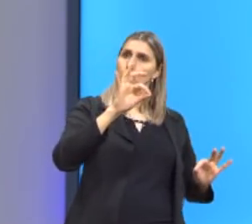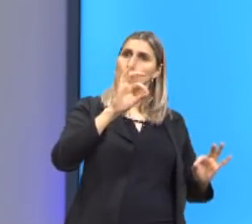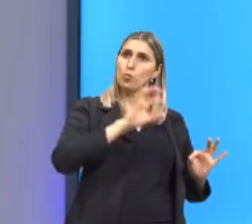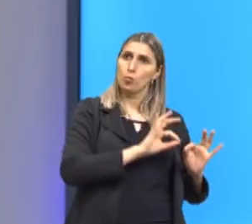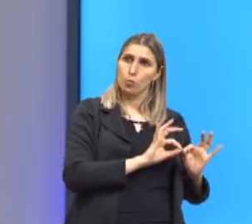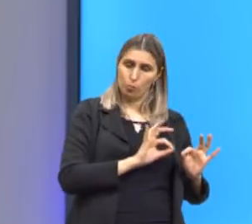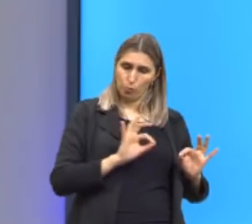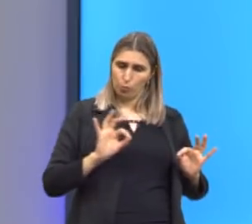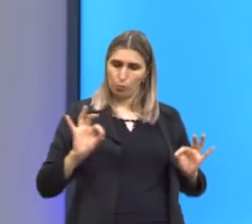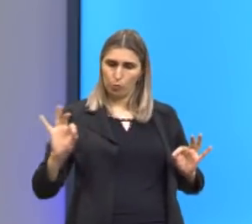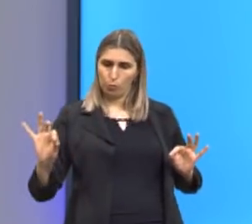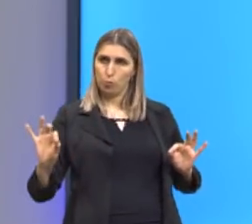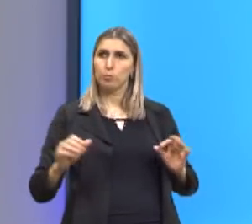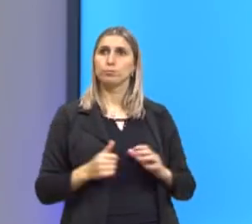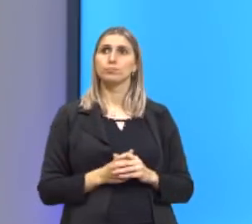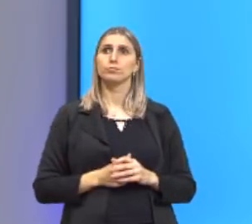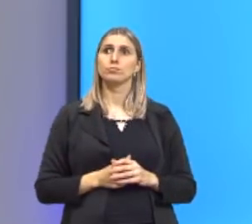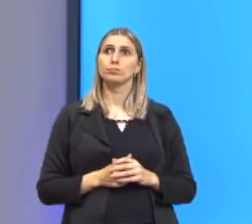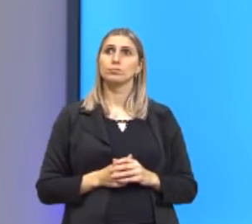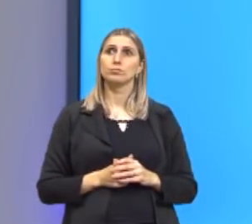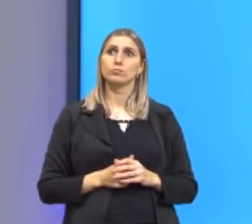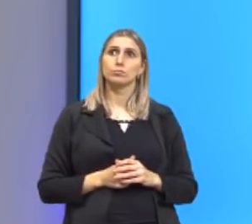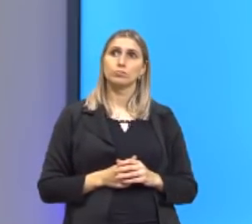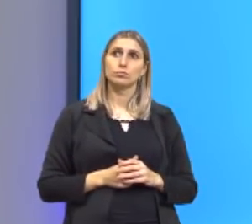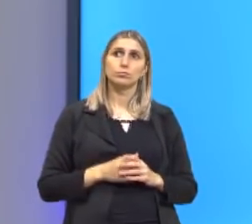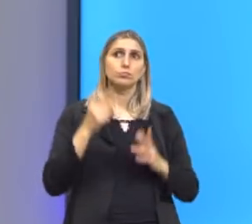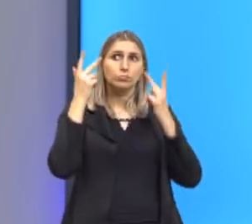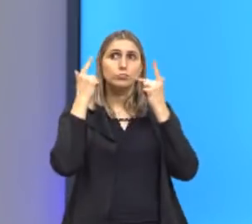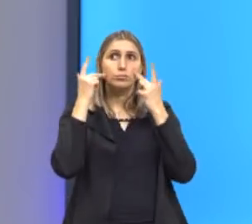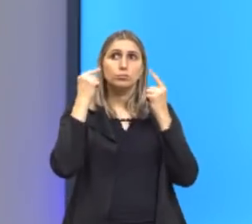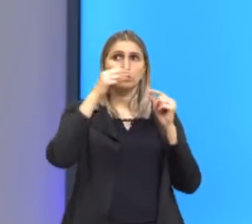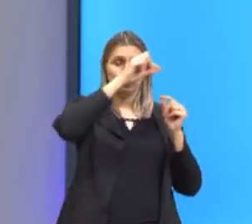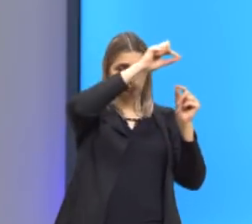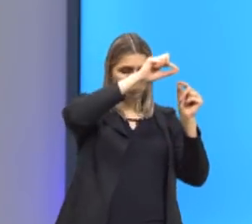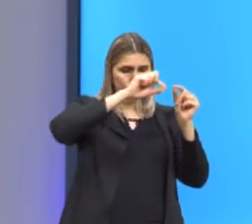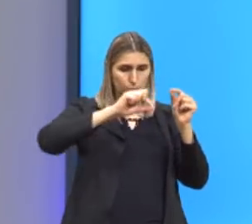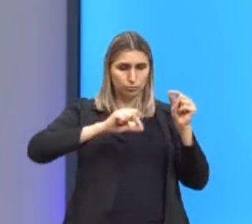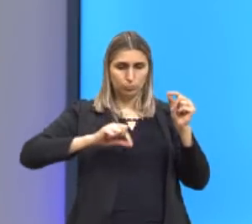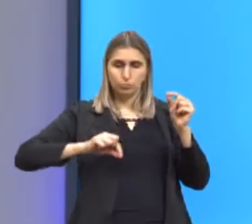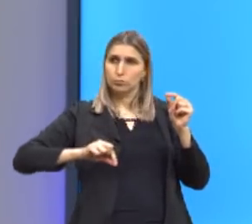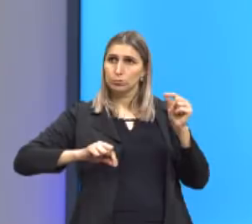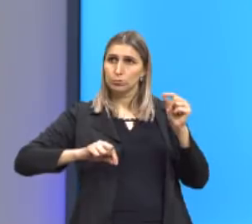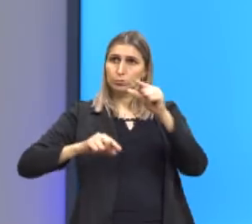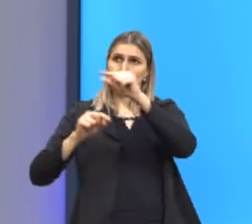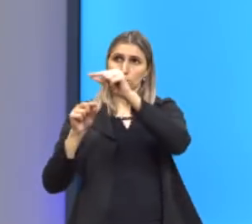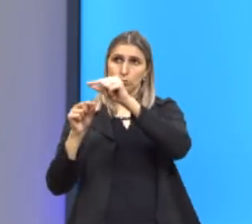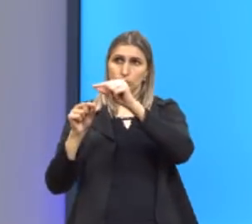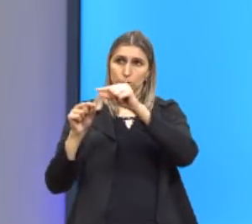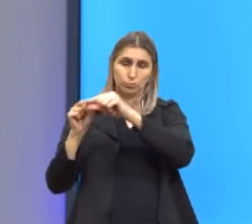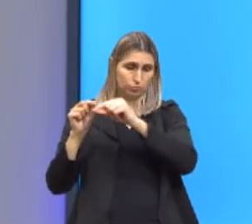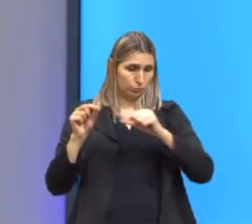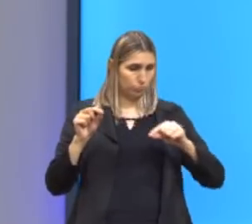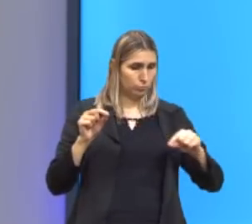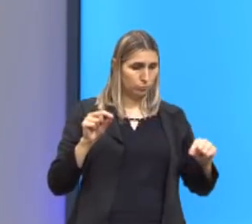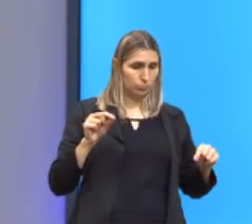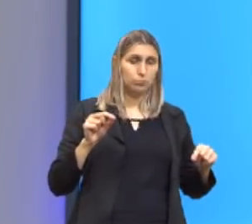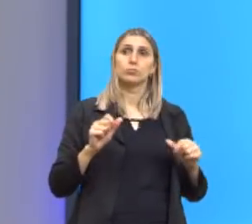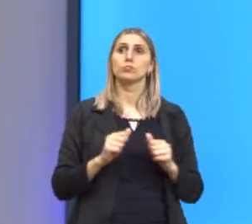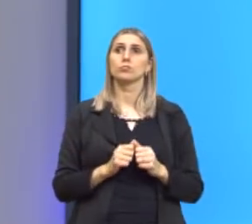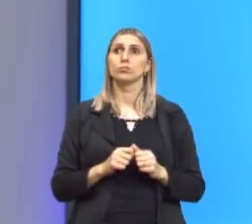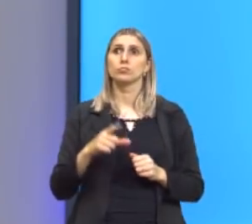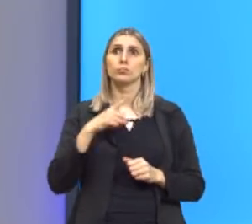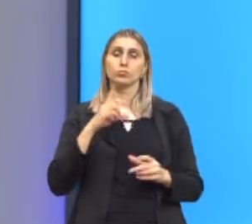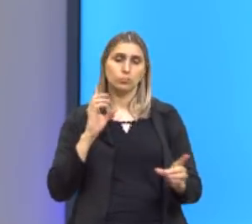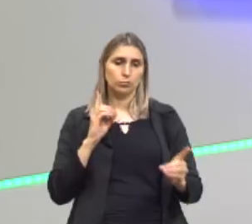com a normal daqui. Ou seja, a normal da primeira posição do espelho com a normal da segunda posição do espelho, a